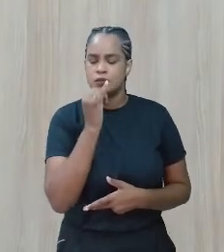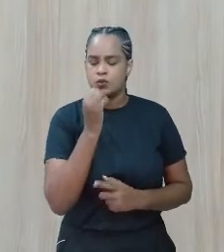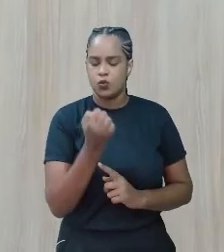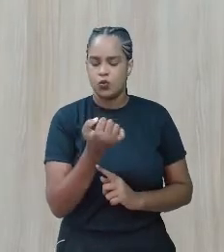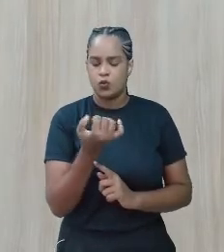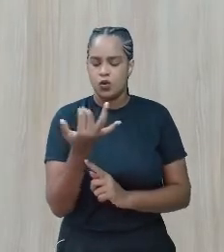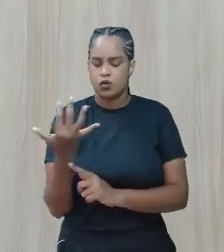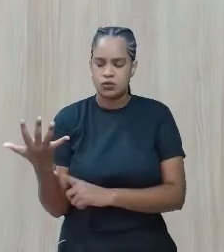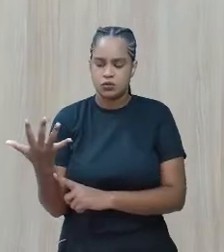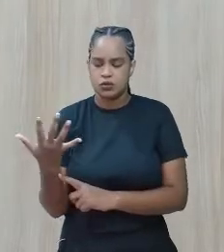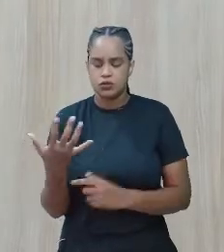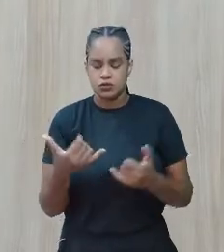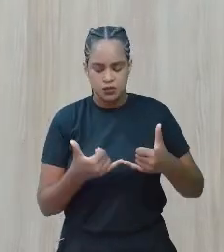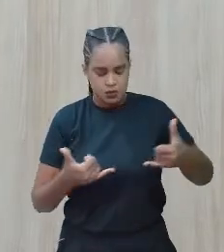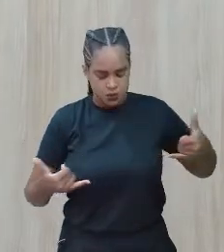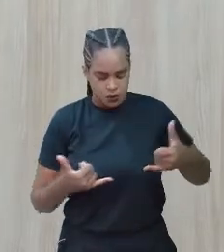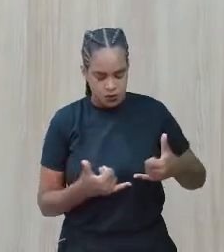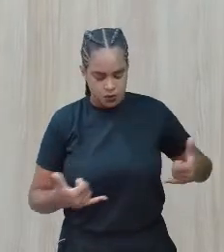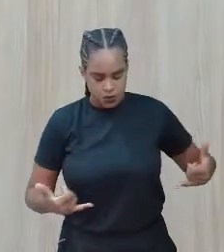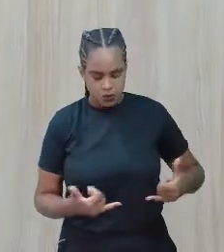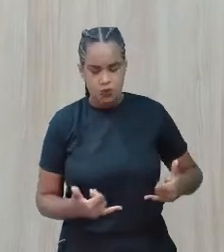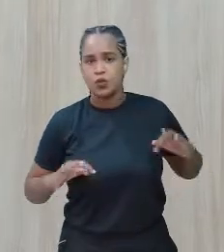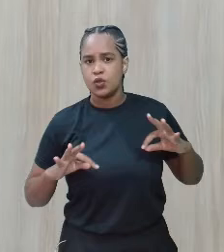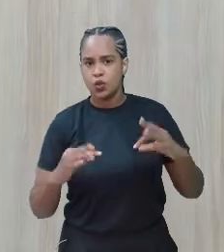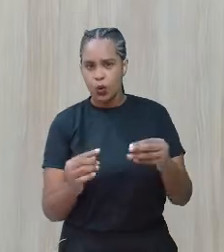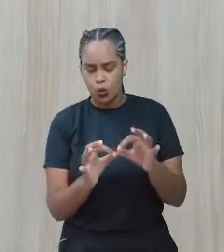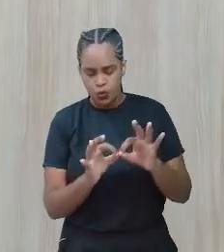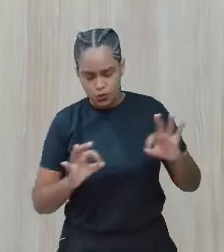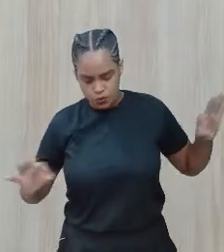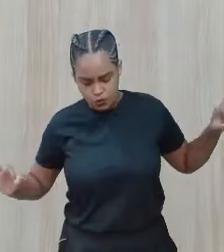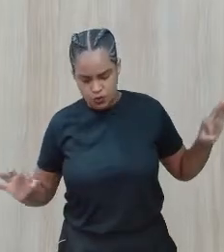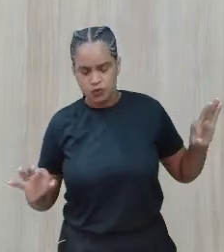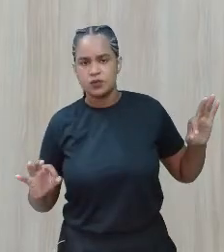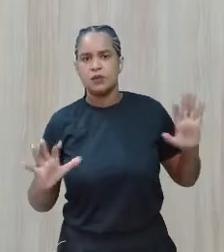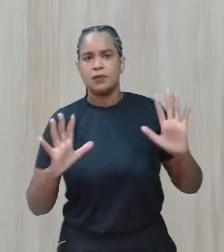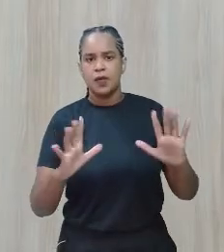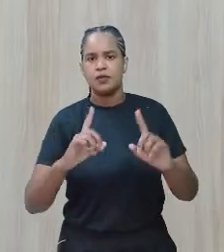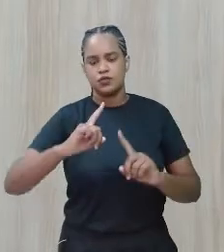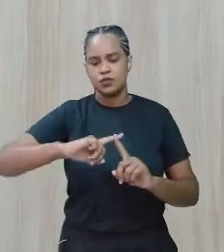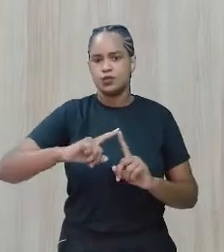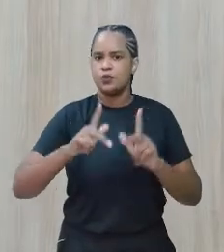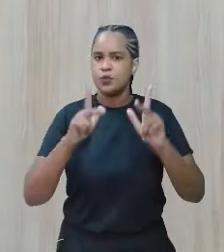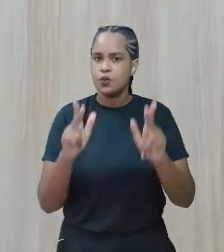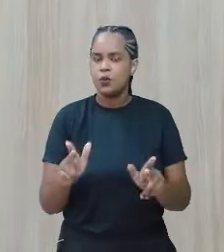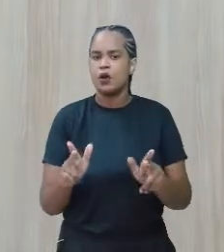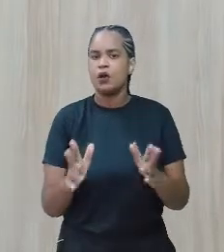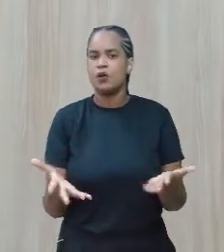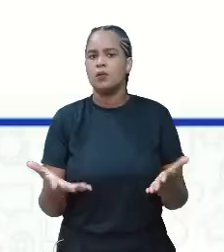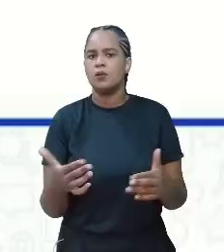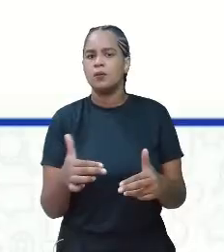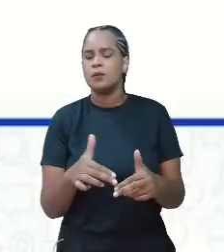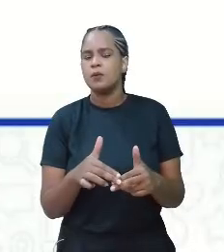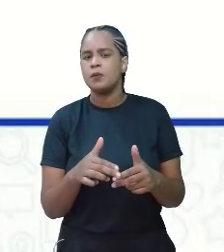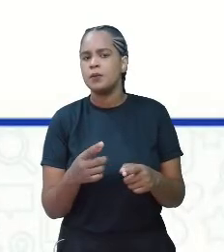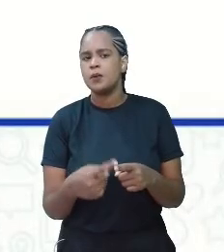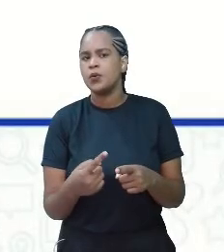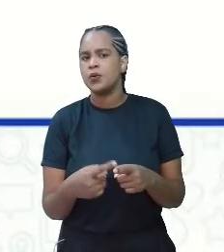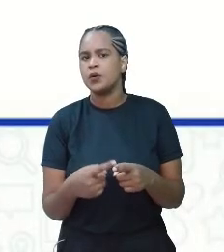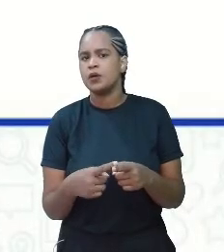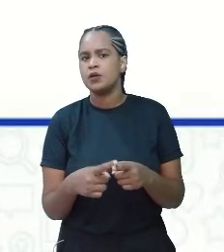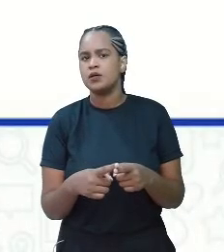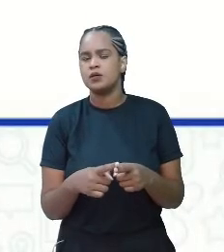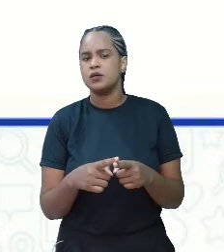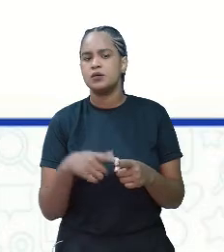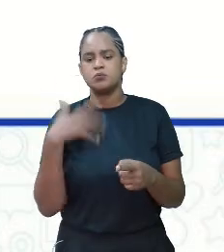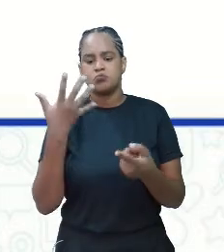de cordas. As cordas têm o mesmo tamanho e elas são feitas do mesmo material. Como é que o músico vai